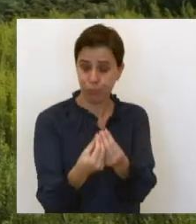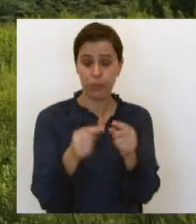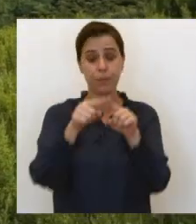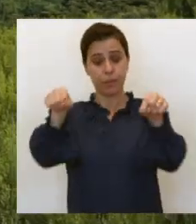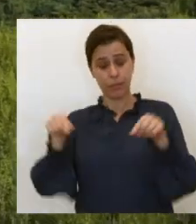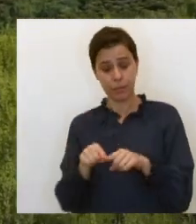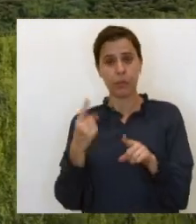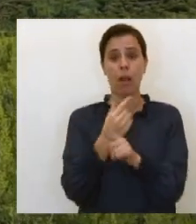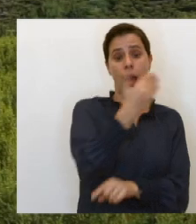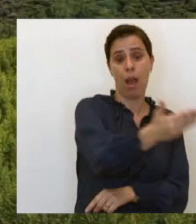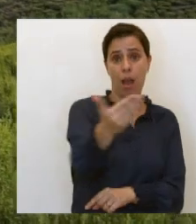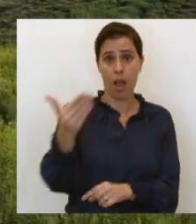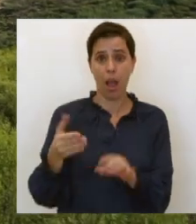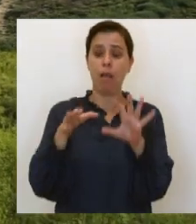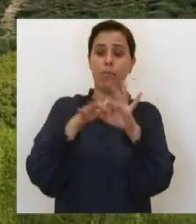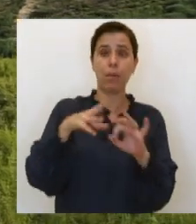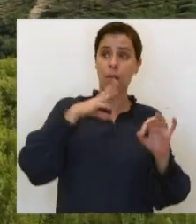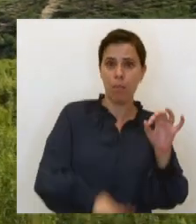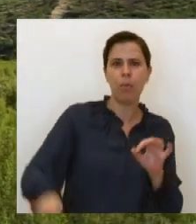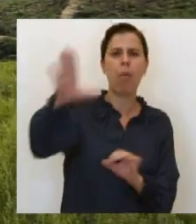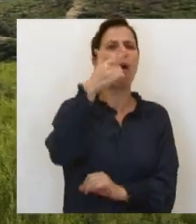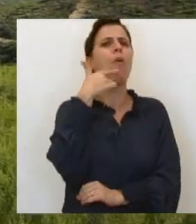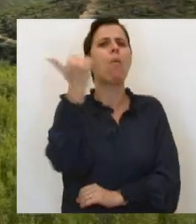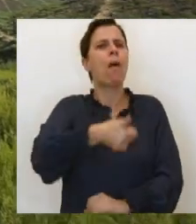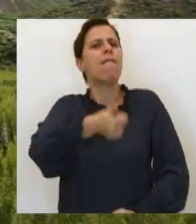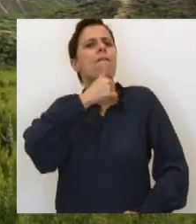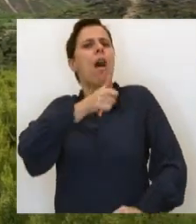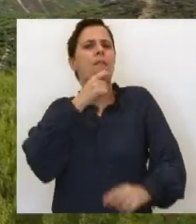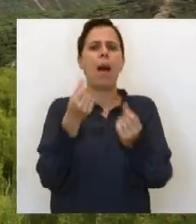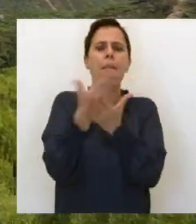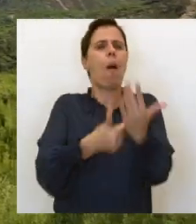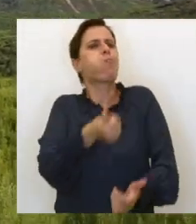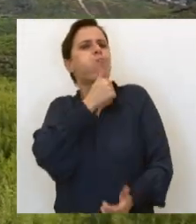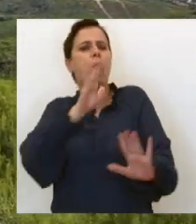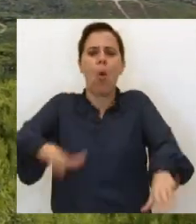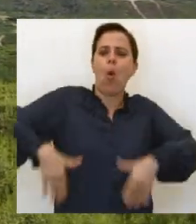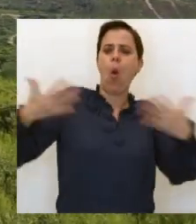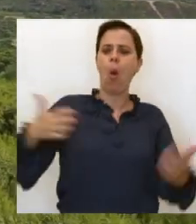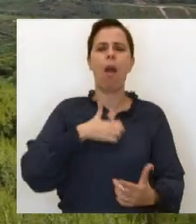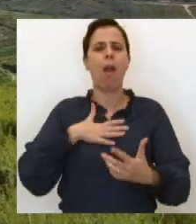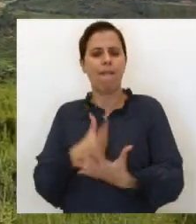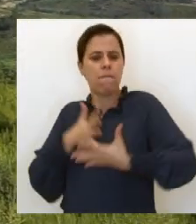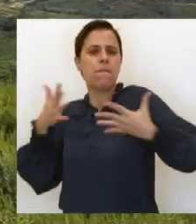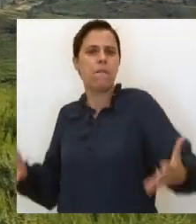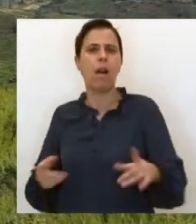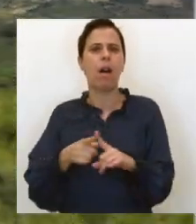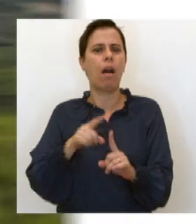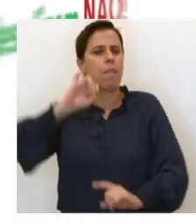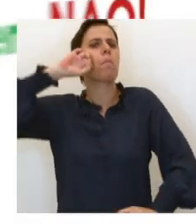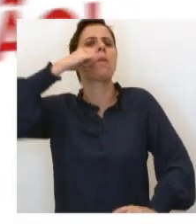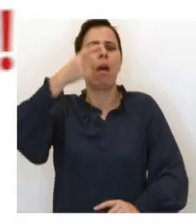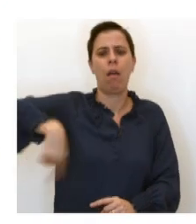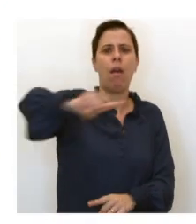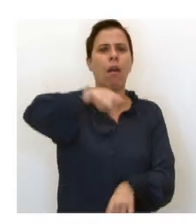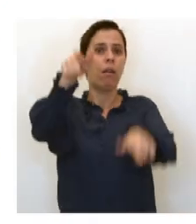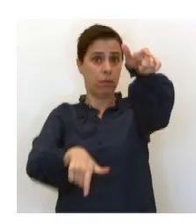A exploração dos recursos minerais do nosso país não pode ser ditada pelos mercados ou pelas grandes multinacionais para grande